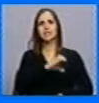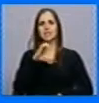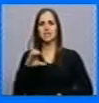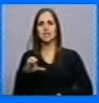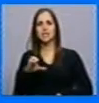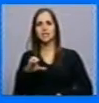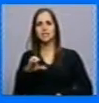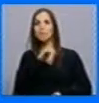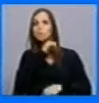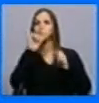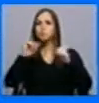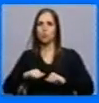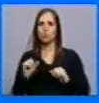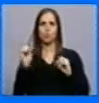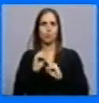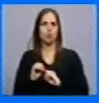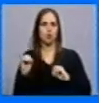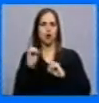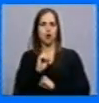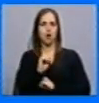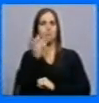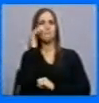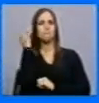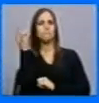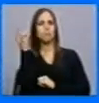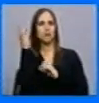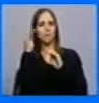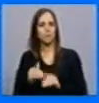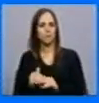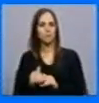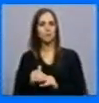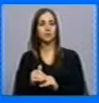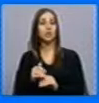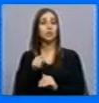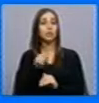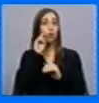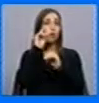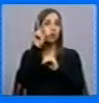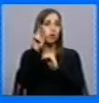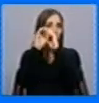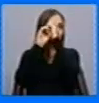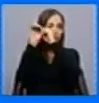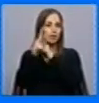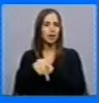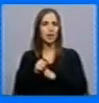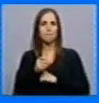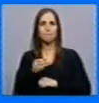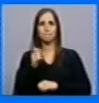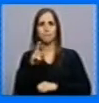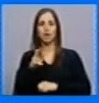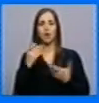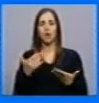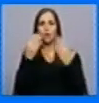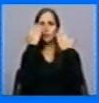mais ou menos consensual àquela quebra de brilho que foi visto, repito, nos arquivos do Kepler. Porque é que esta semana voltou a ser notícia? Voltou a ser